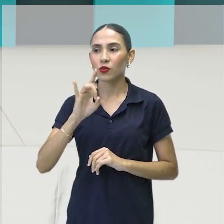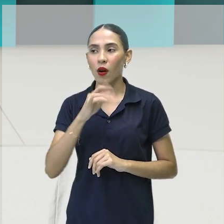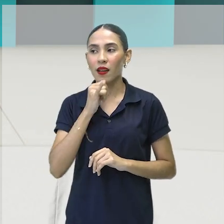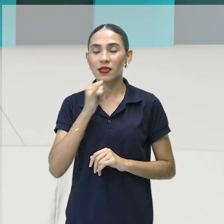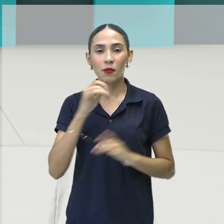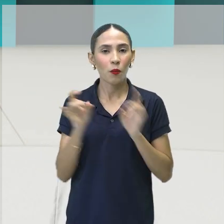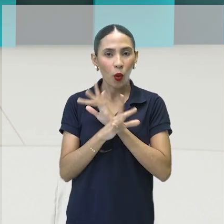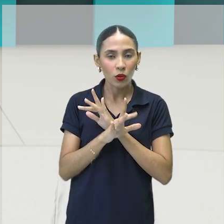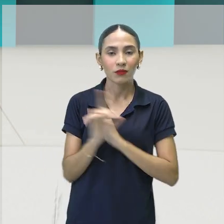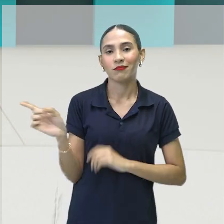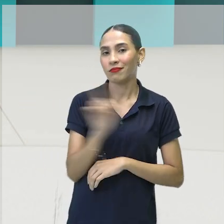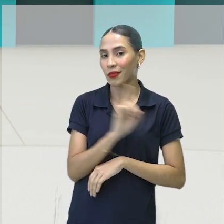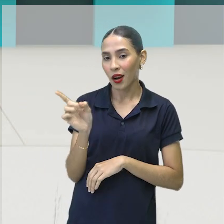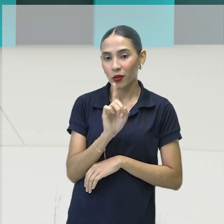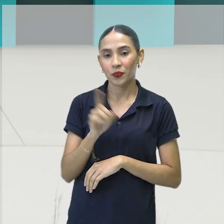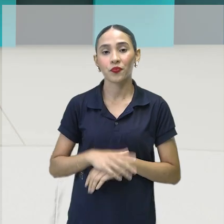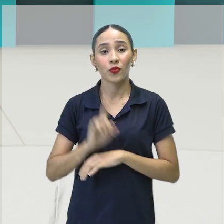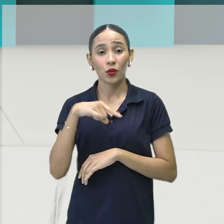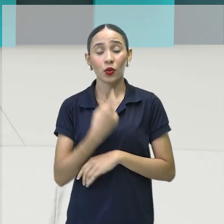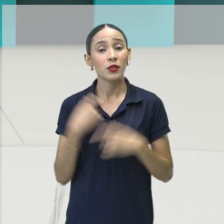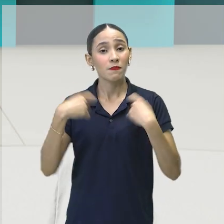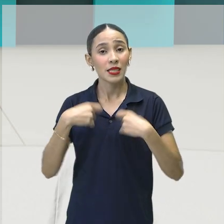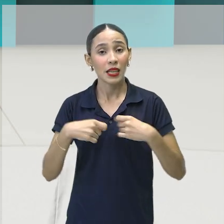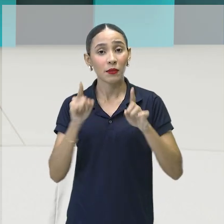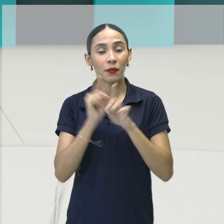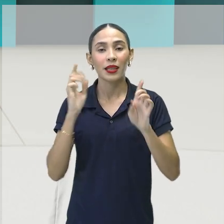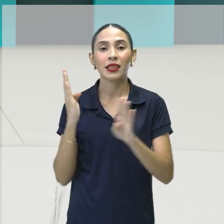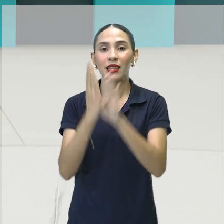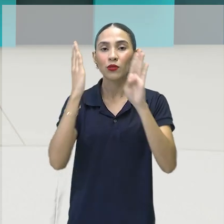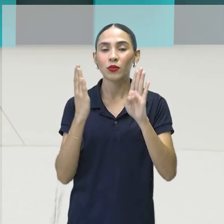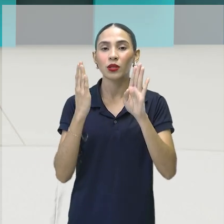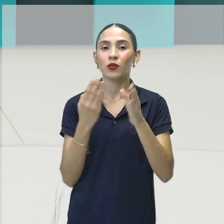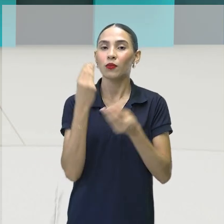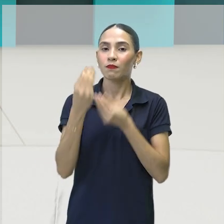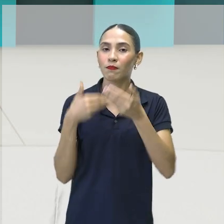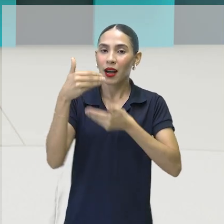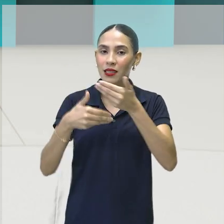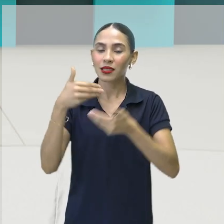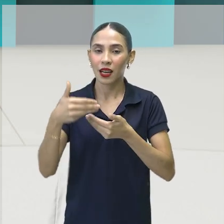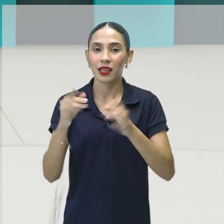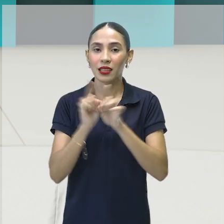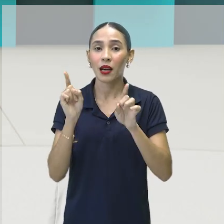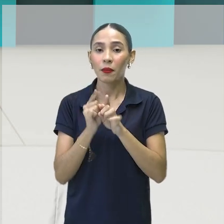ali completa. Pelo contrário, nós precisamos ir descobrindo com o tempo, ir